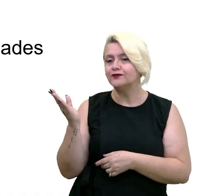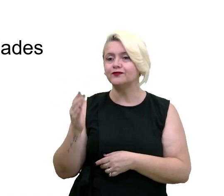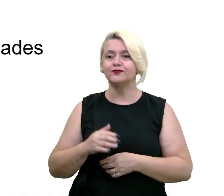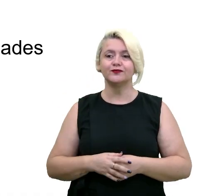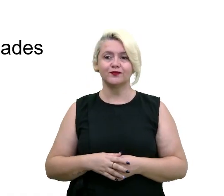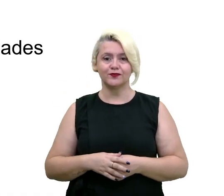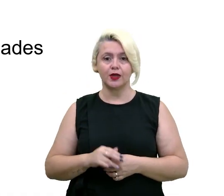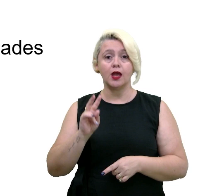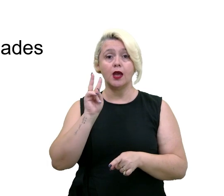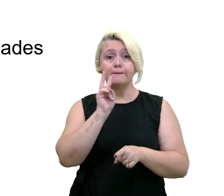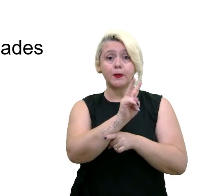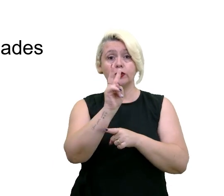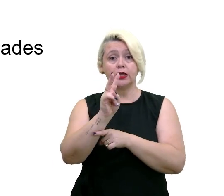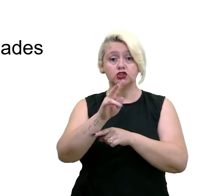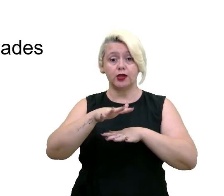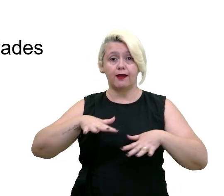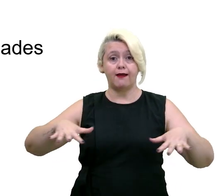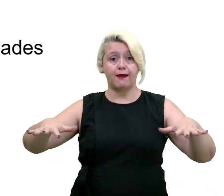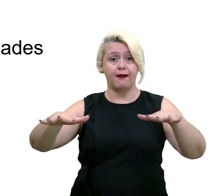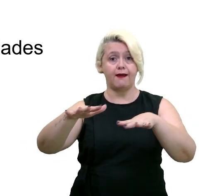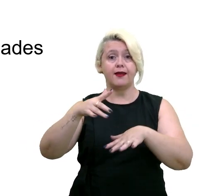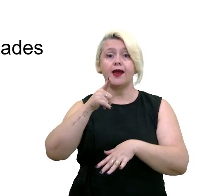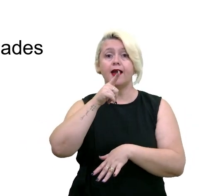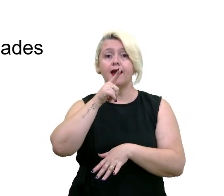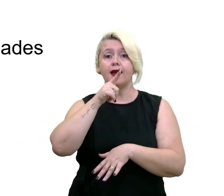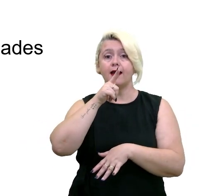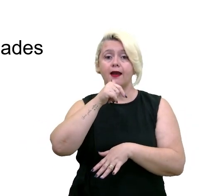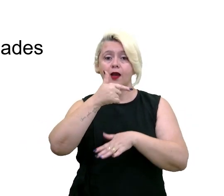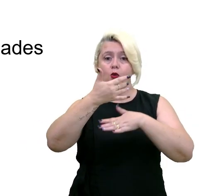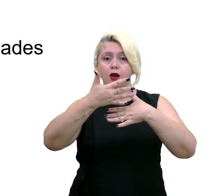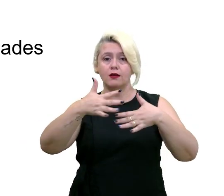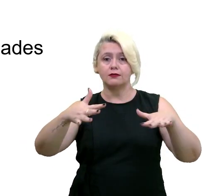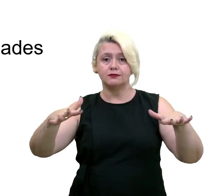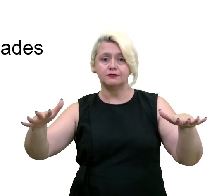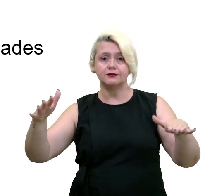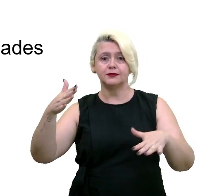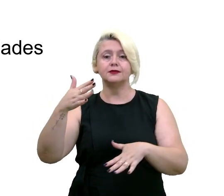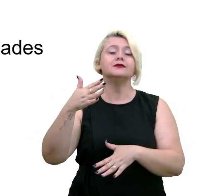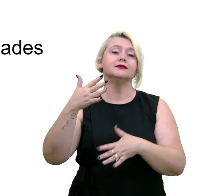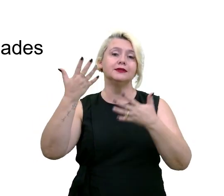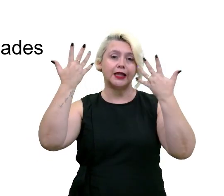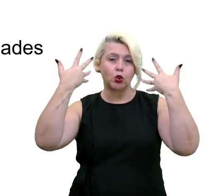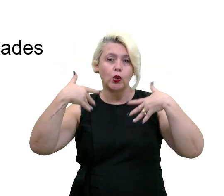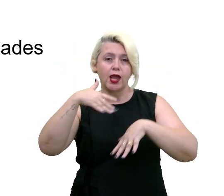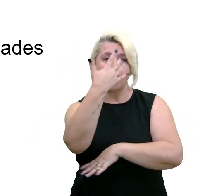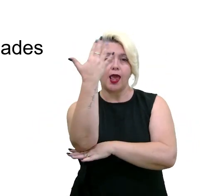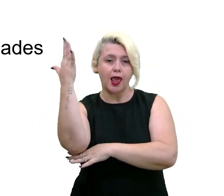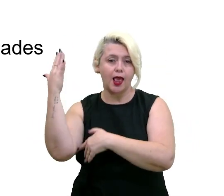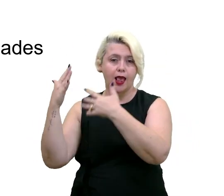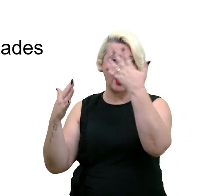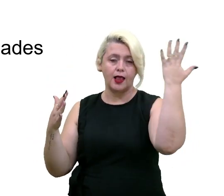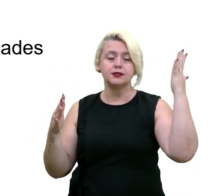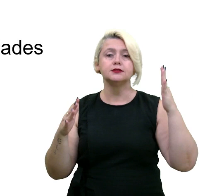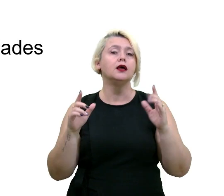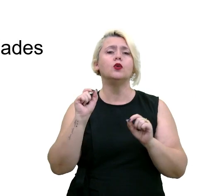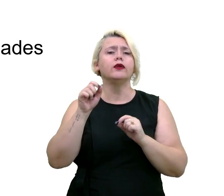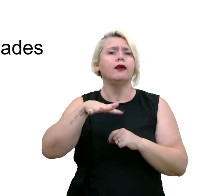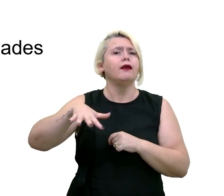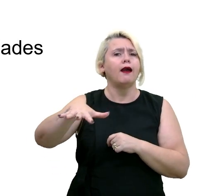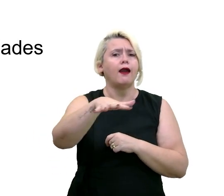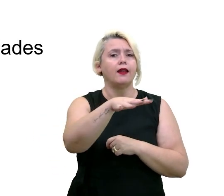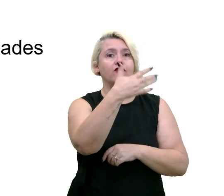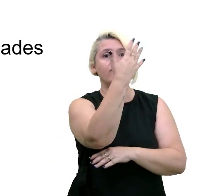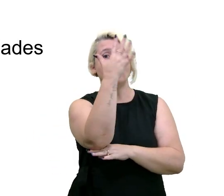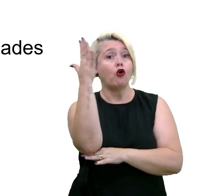A proteção das áreas naturais. É muito importante proteger as áreas naturais. Que áreas são essas, né, gente?